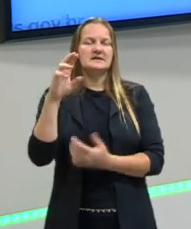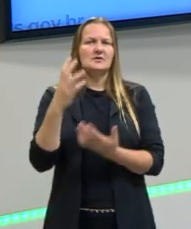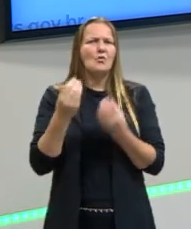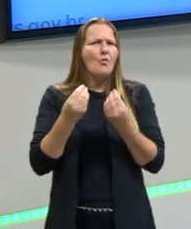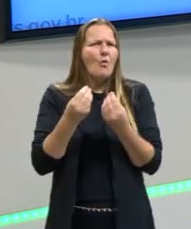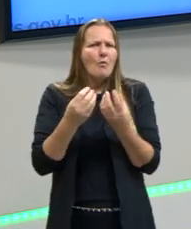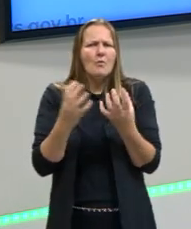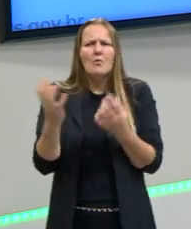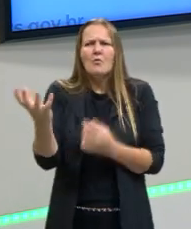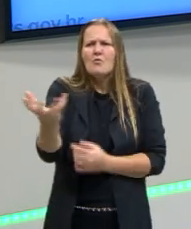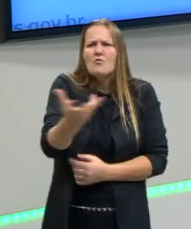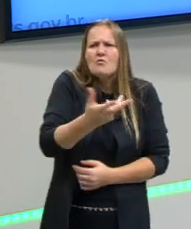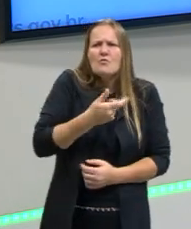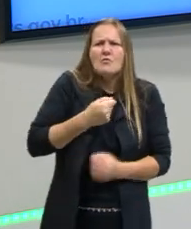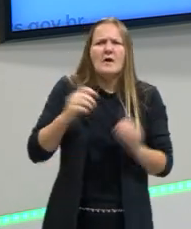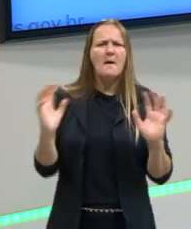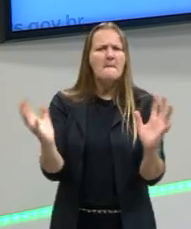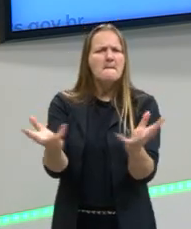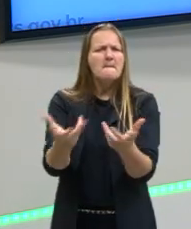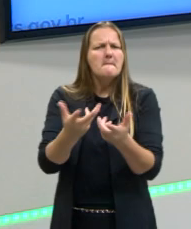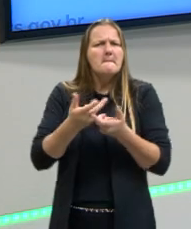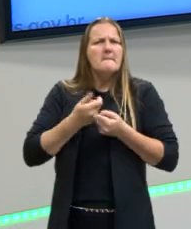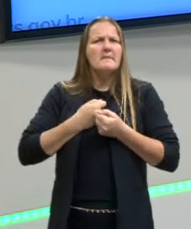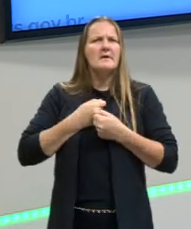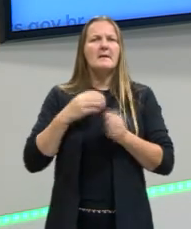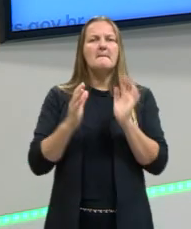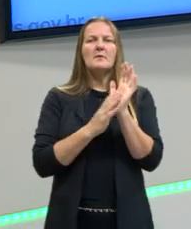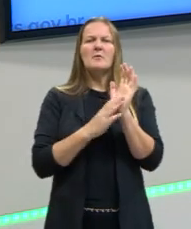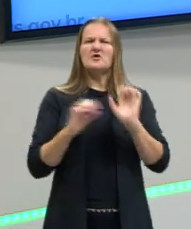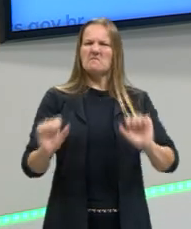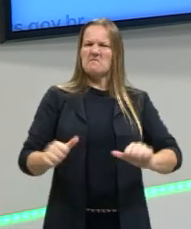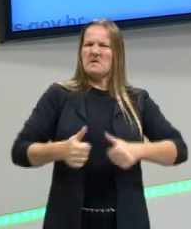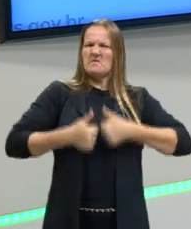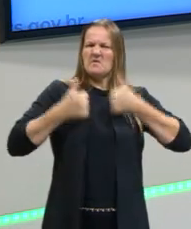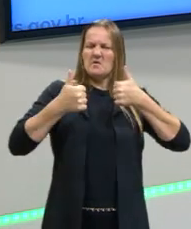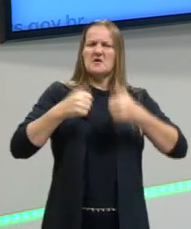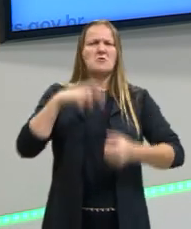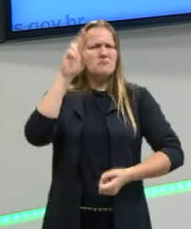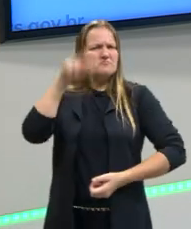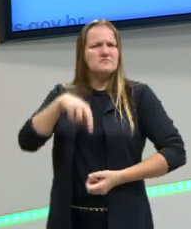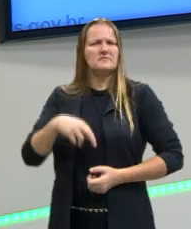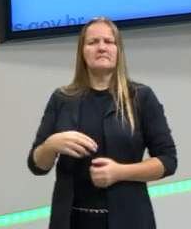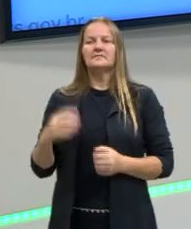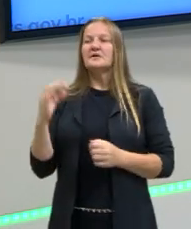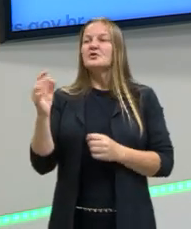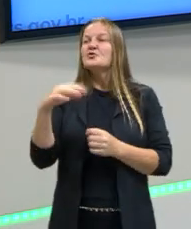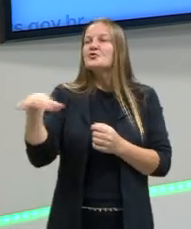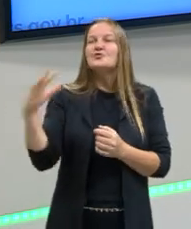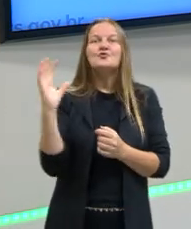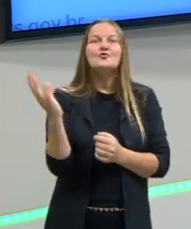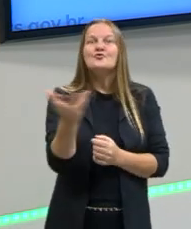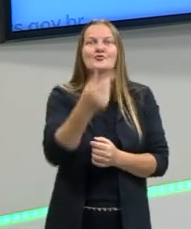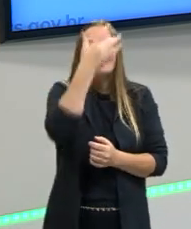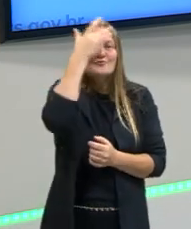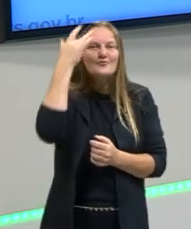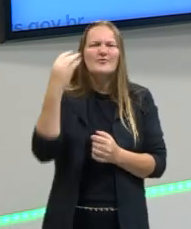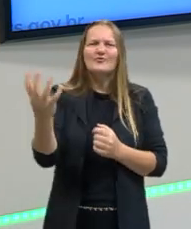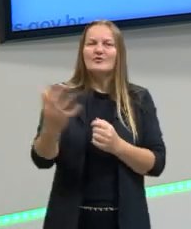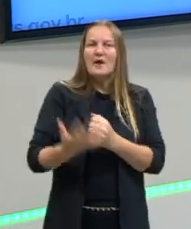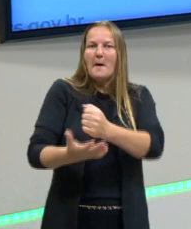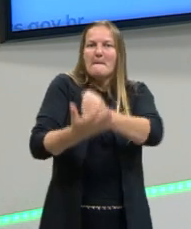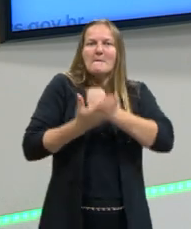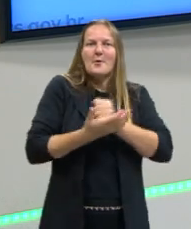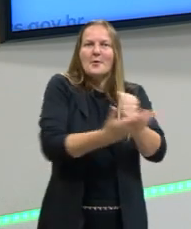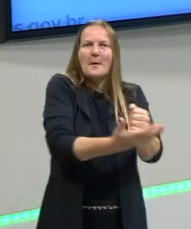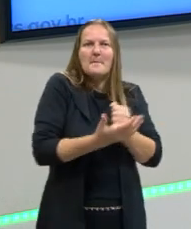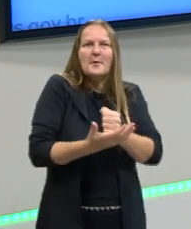importava era convence que a minha proposta fosse é melhor eu tendo razão eu ganhando discurso era o que importava